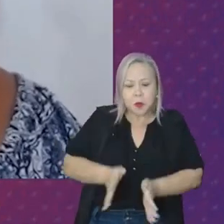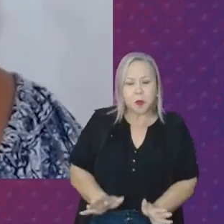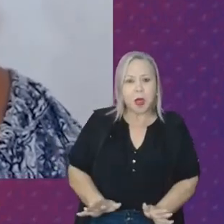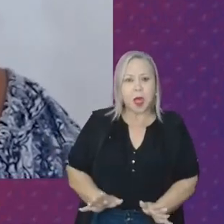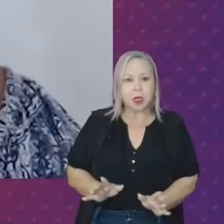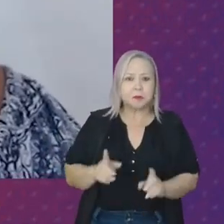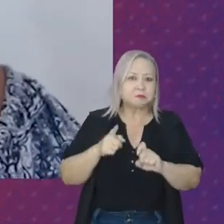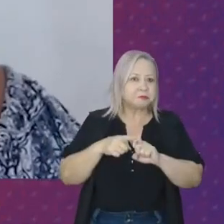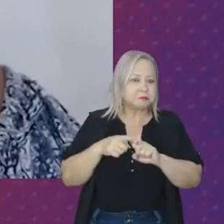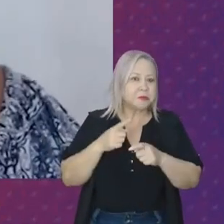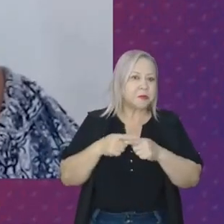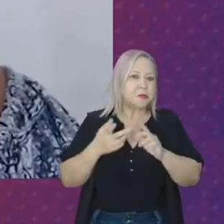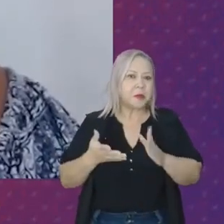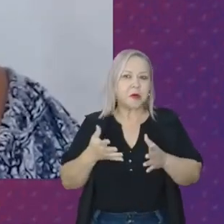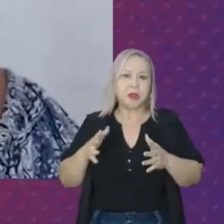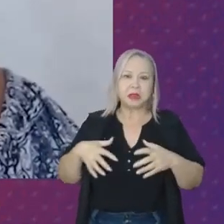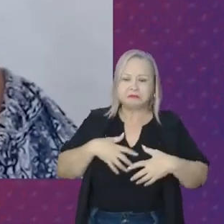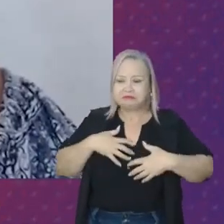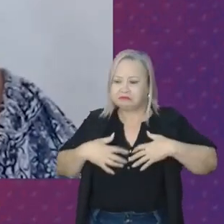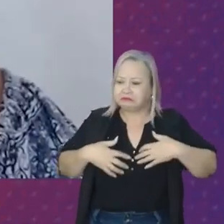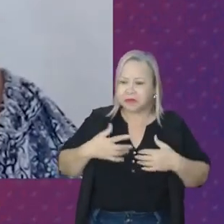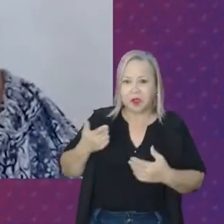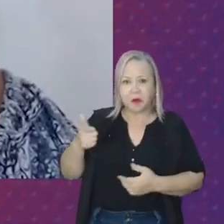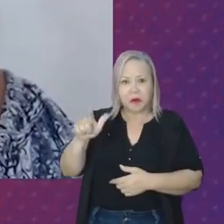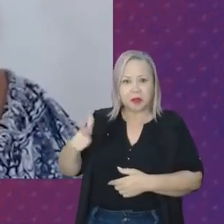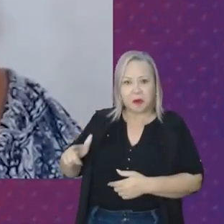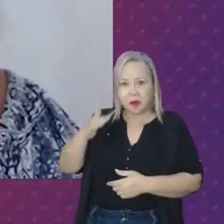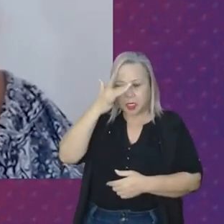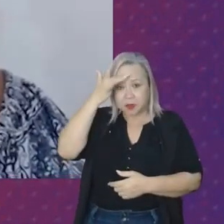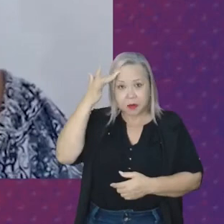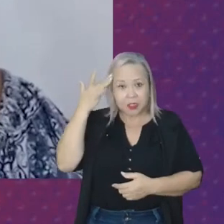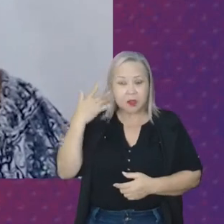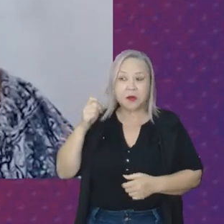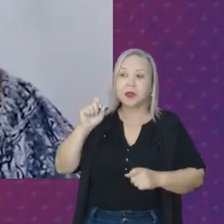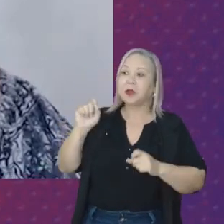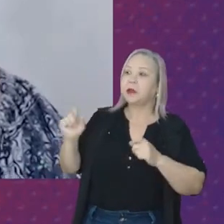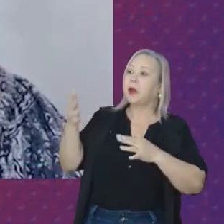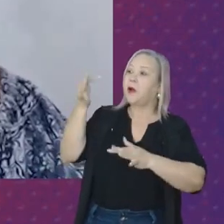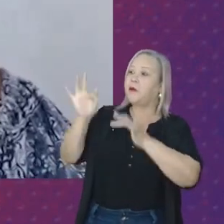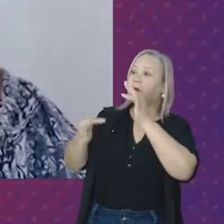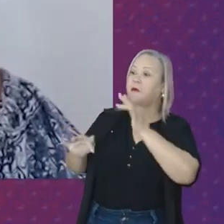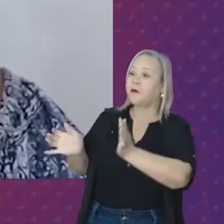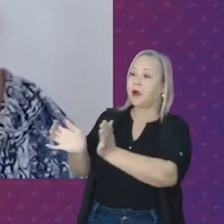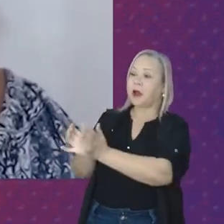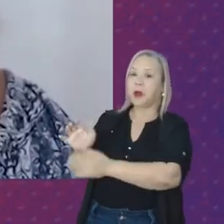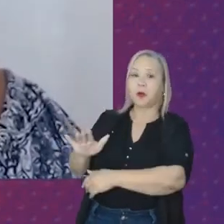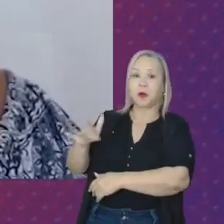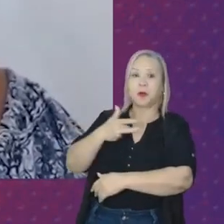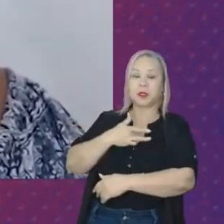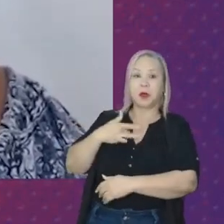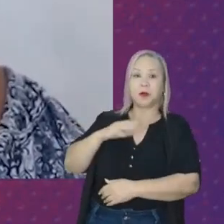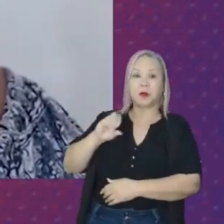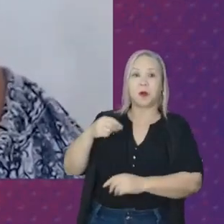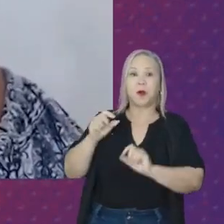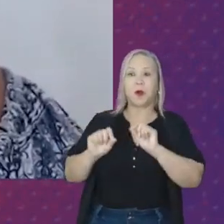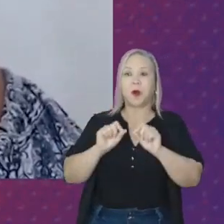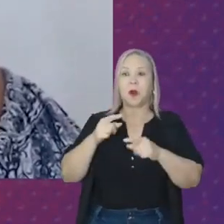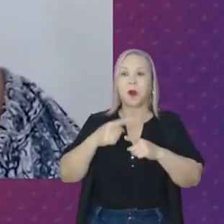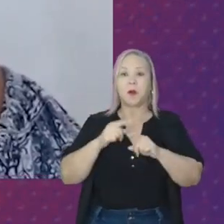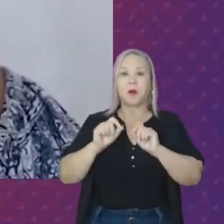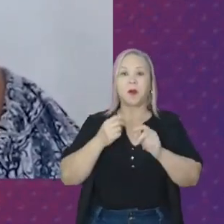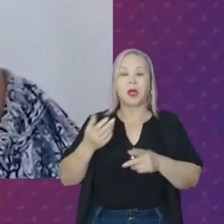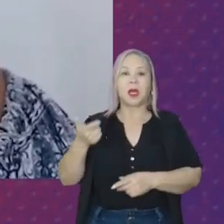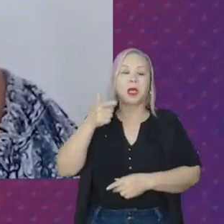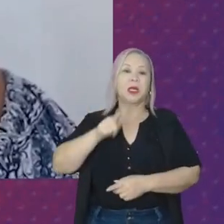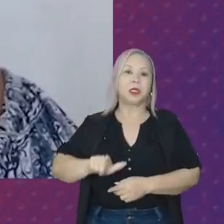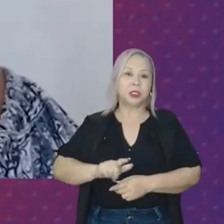alguma maneira incomoda, de que alguma maneira aquilo fere a equipe de saúde, ou porque daqui a pouco ela está ali